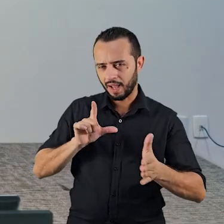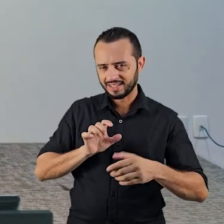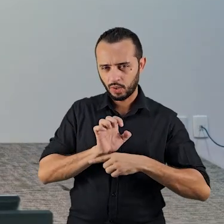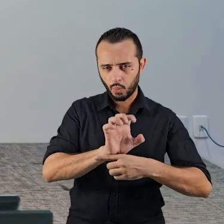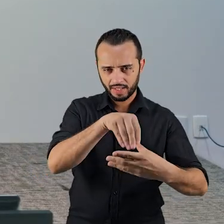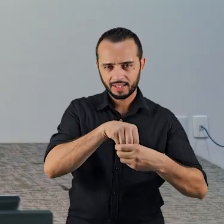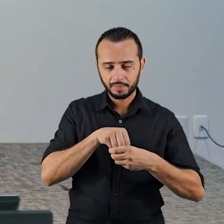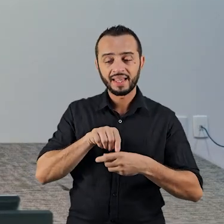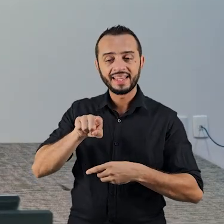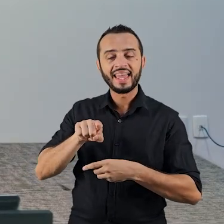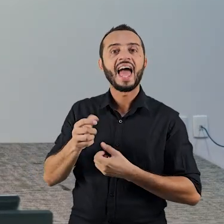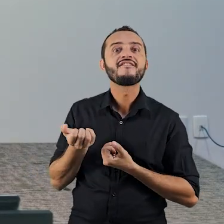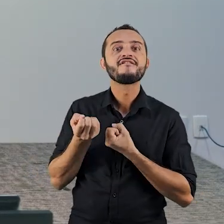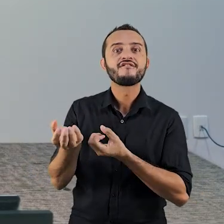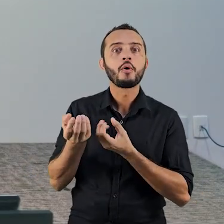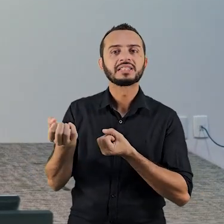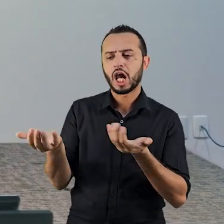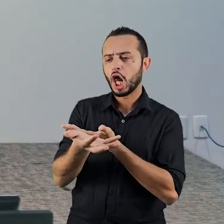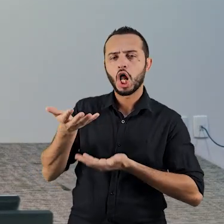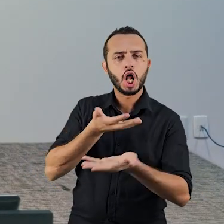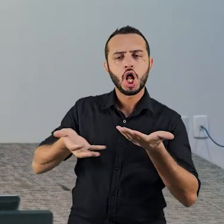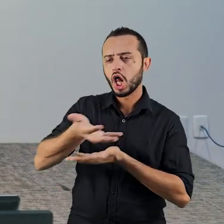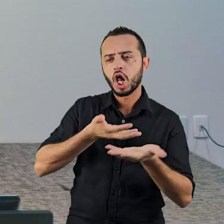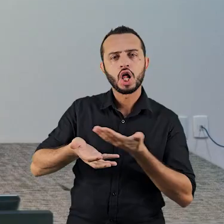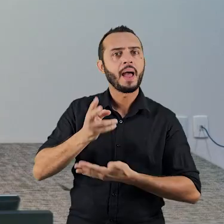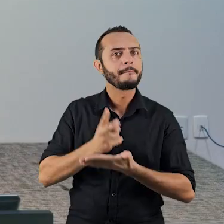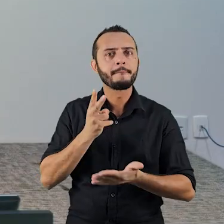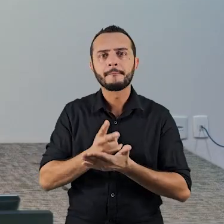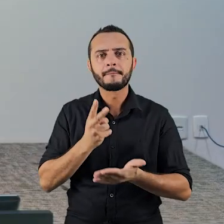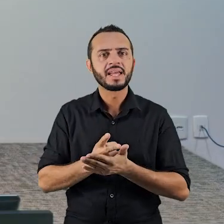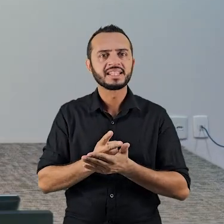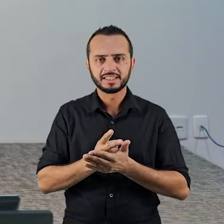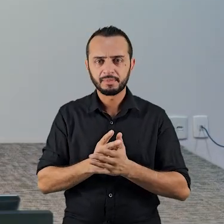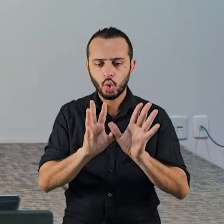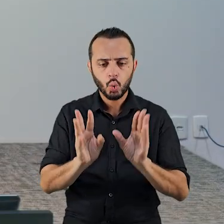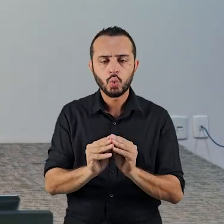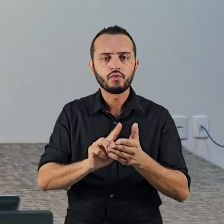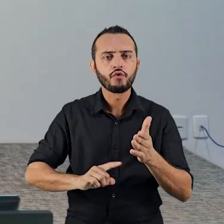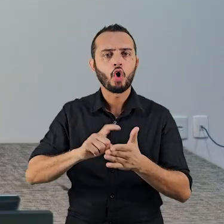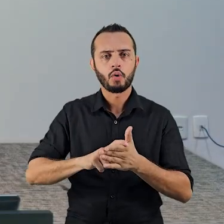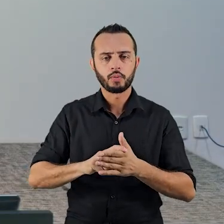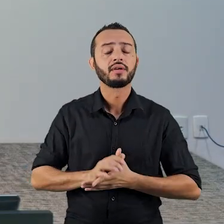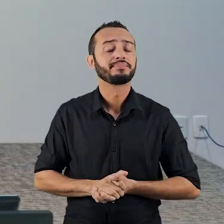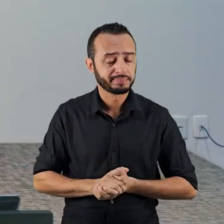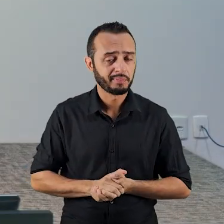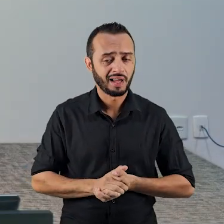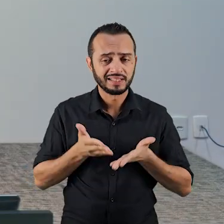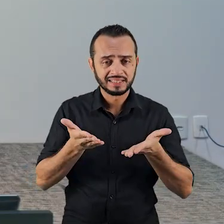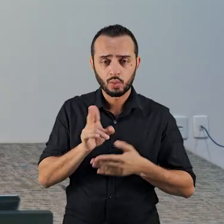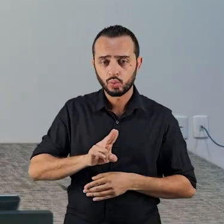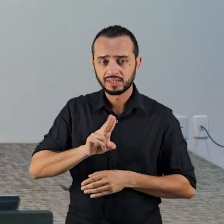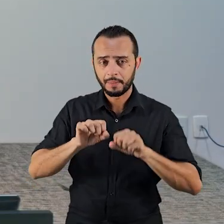é a entropia da informação. É a mesma fórmula. É a mesma fórmula. Se eu calcular a entropia da informação para esse